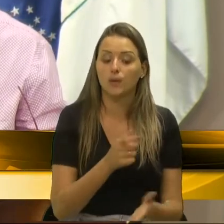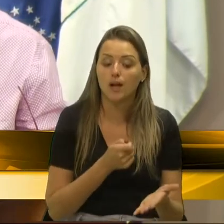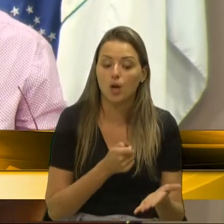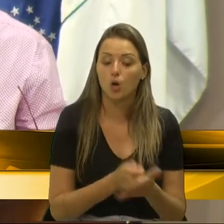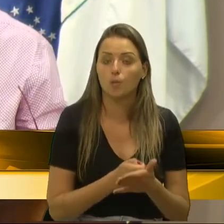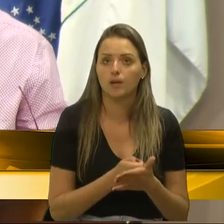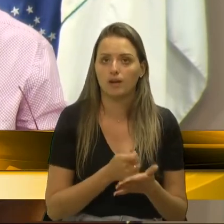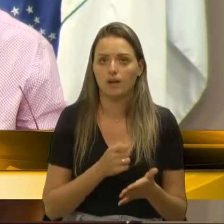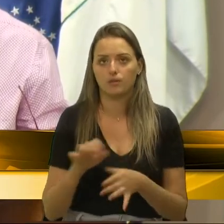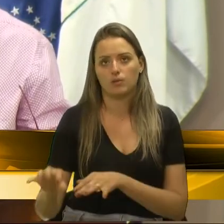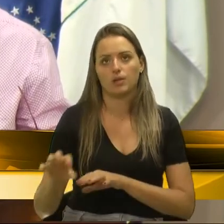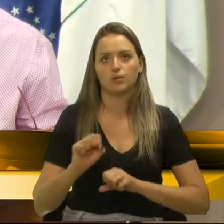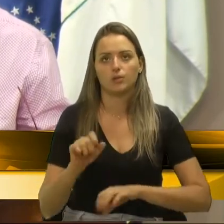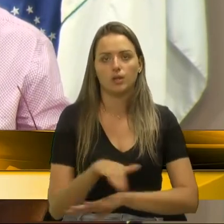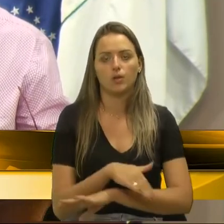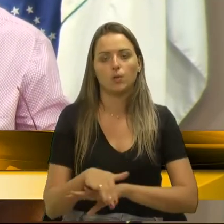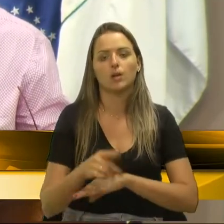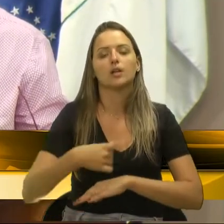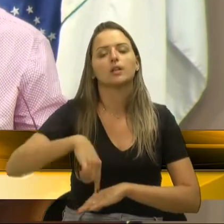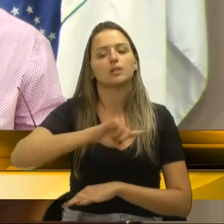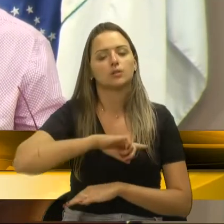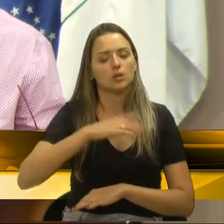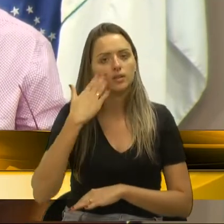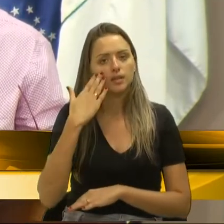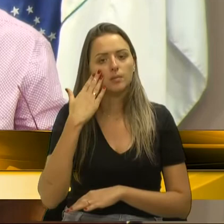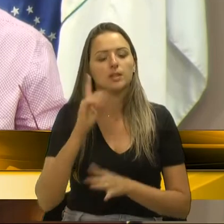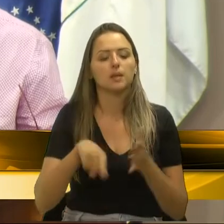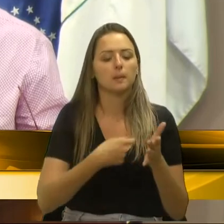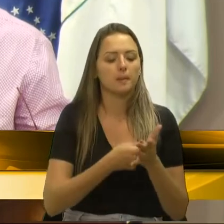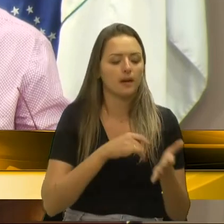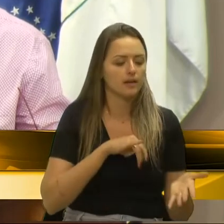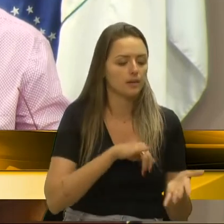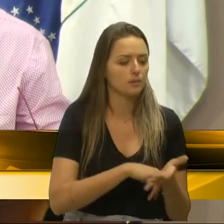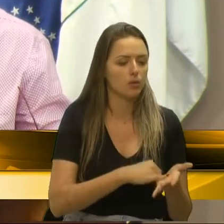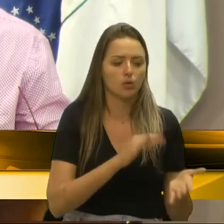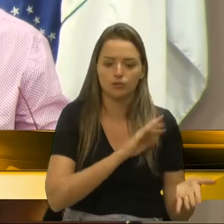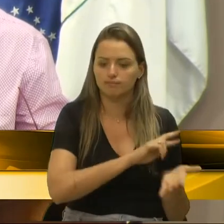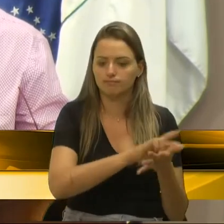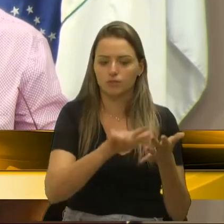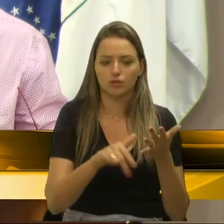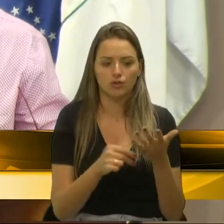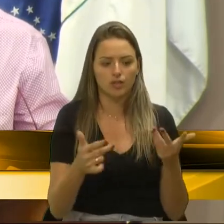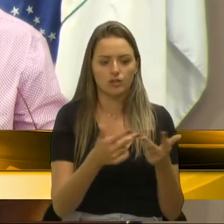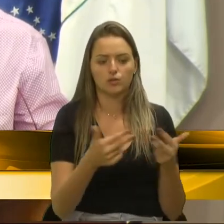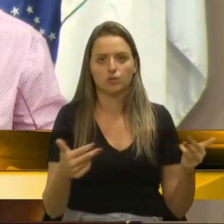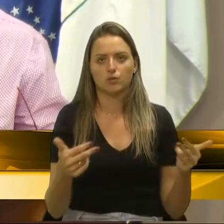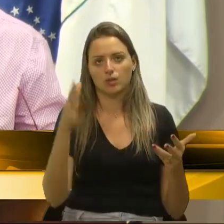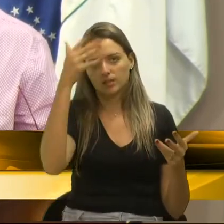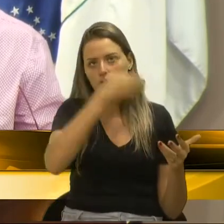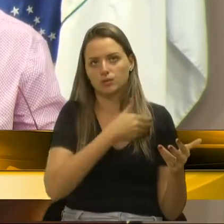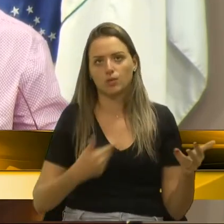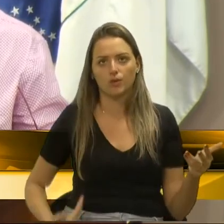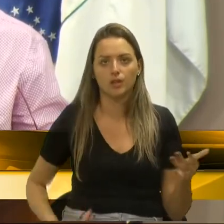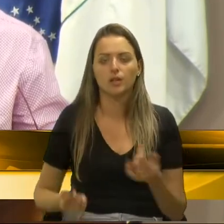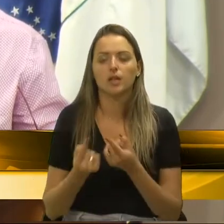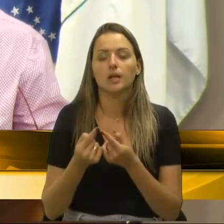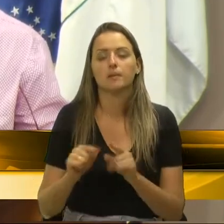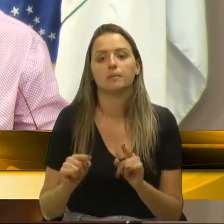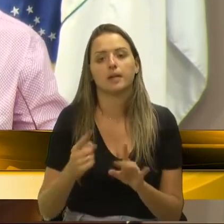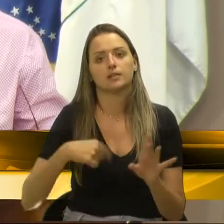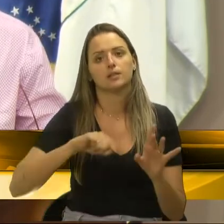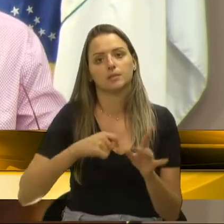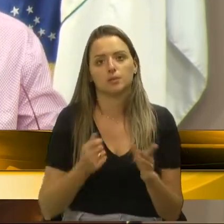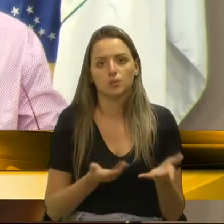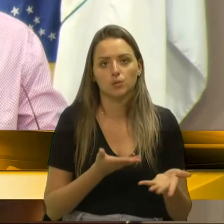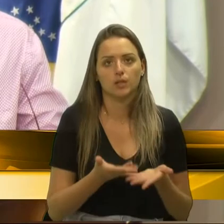obrigado, ninguém. A gente sabe que a gente paga impostos em todos os entes e a gente não é atendido como a gente deveria, de